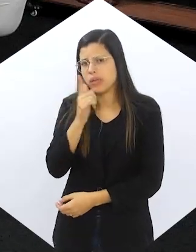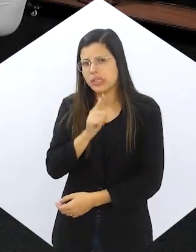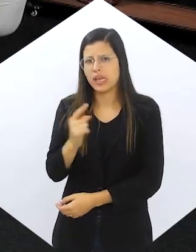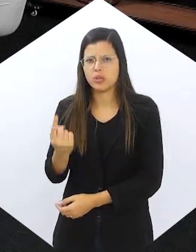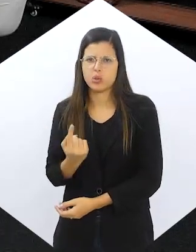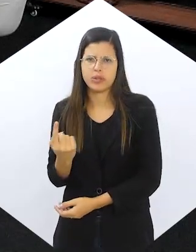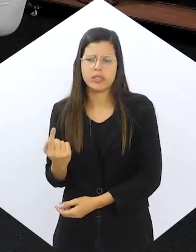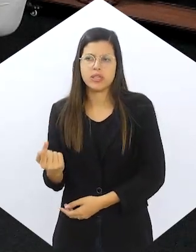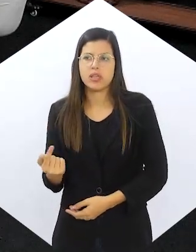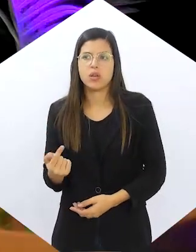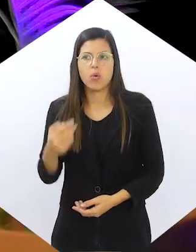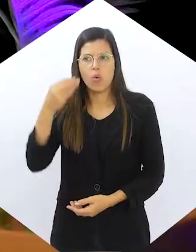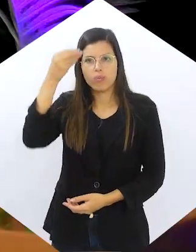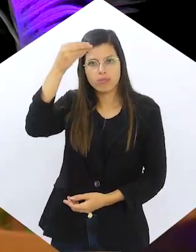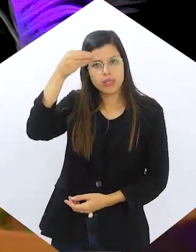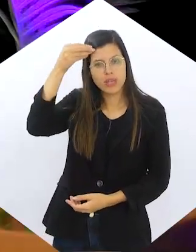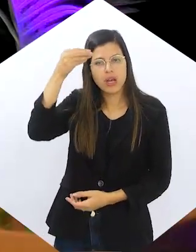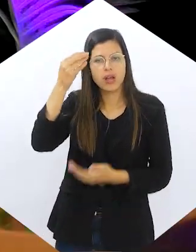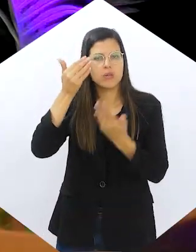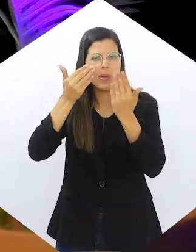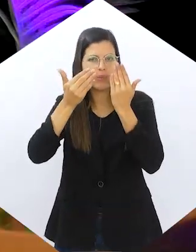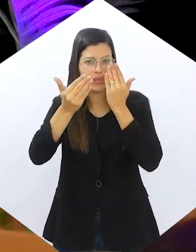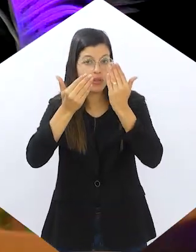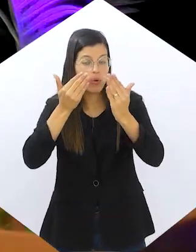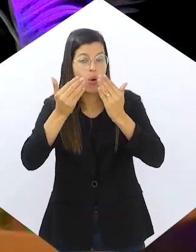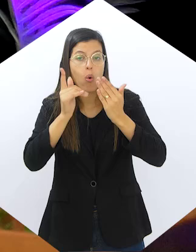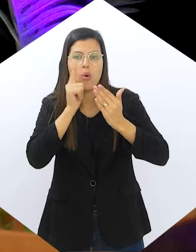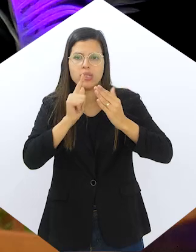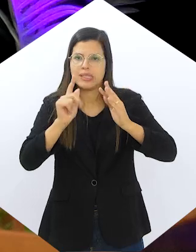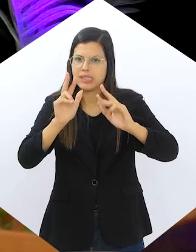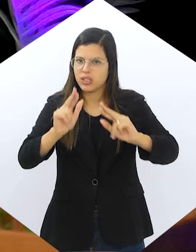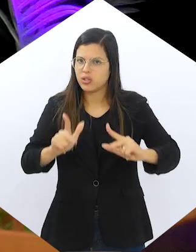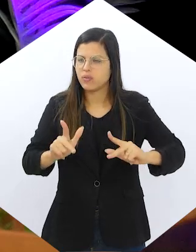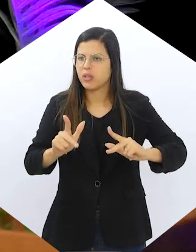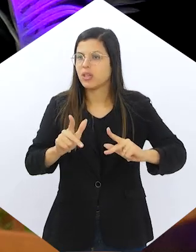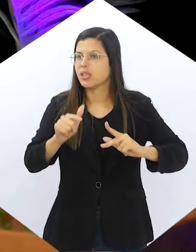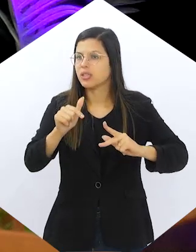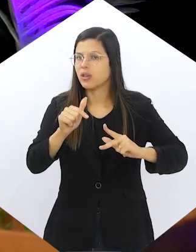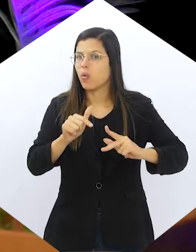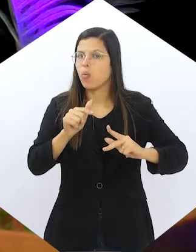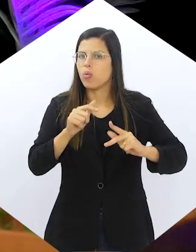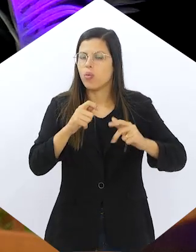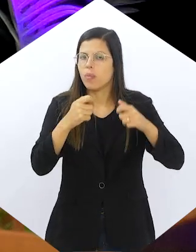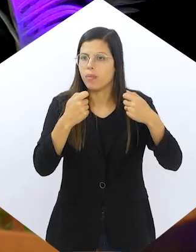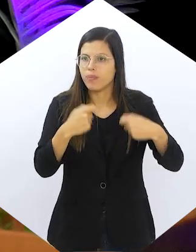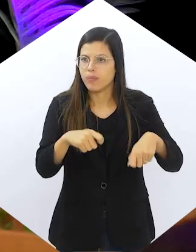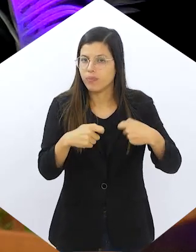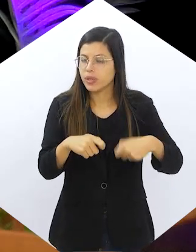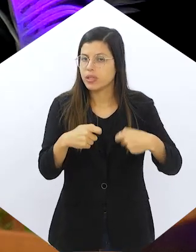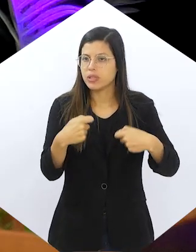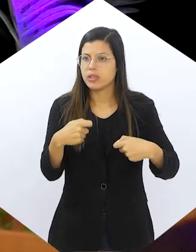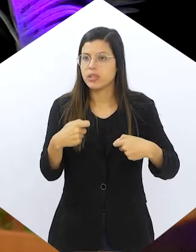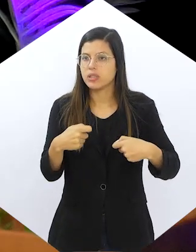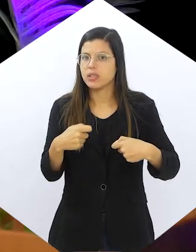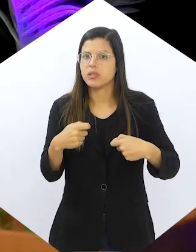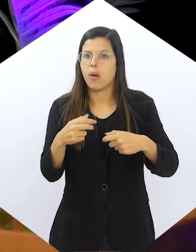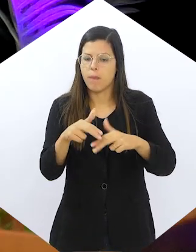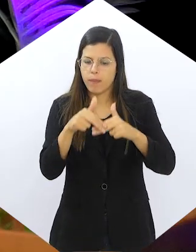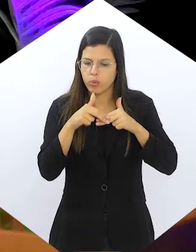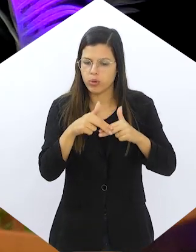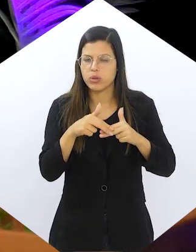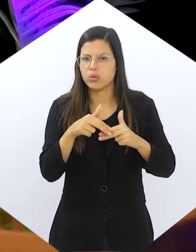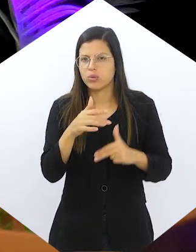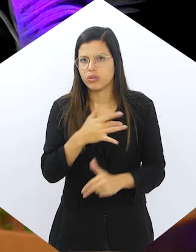assim, o próprio psiquiatra, ele sabe diferenciar quando é uma necessidade